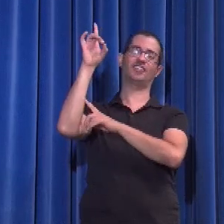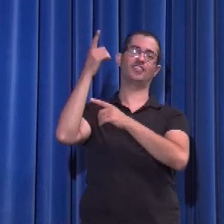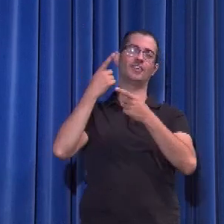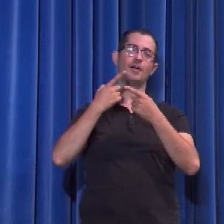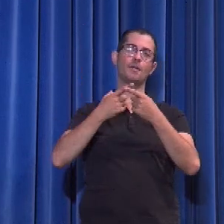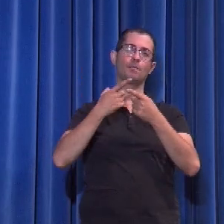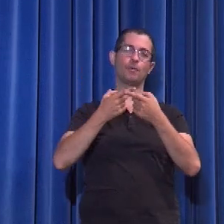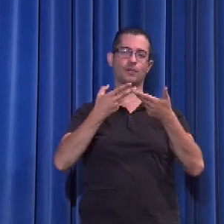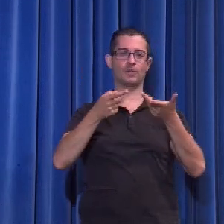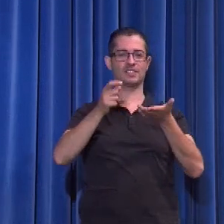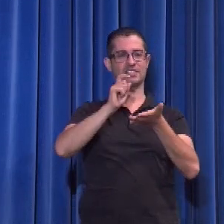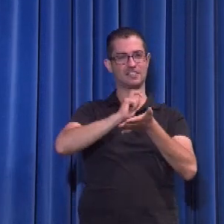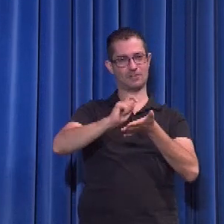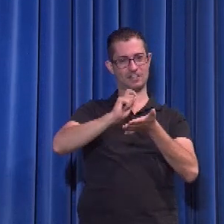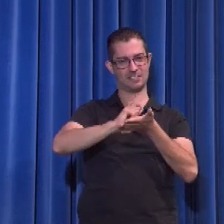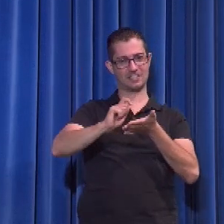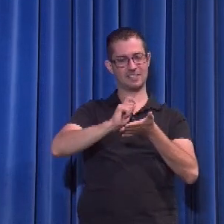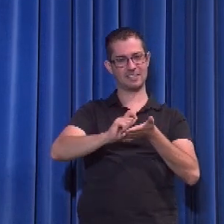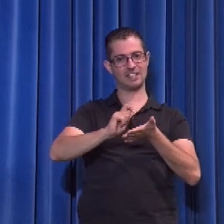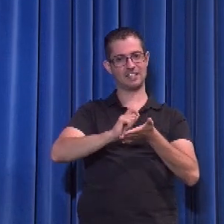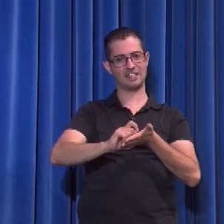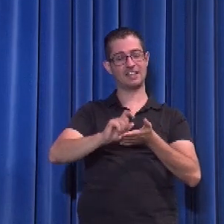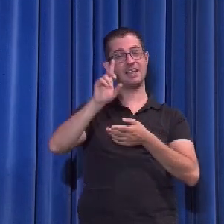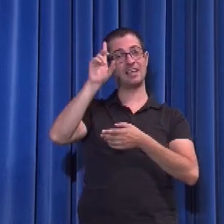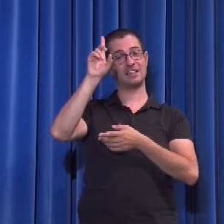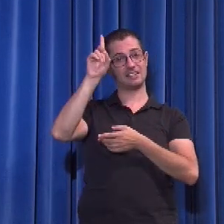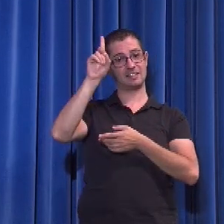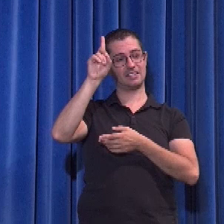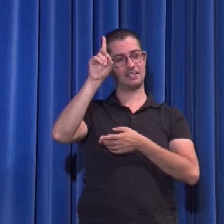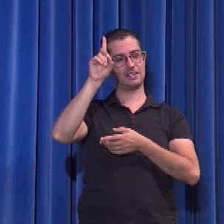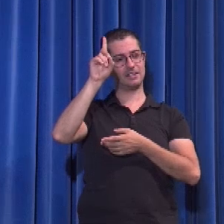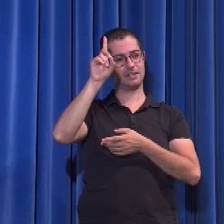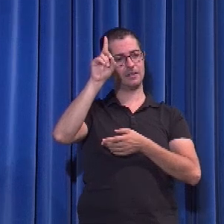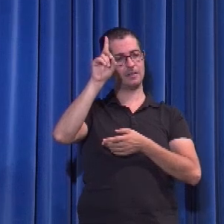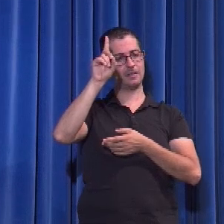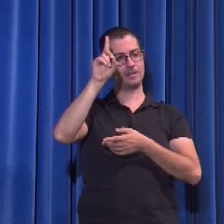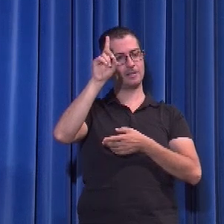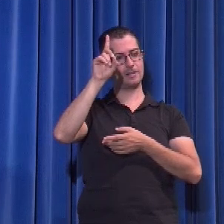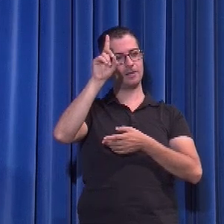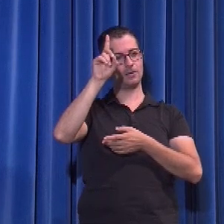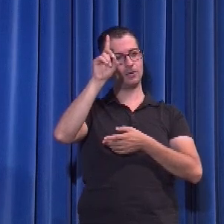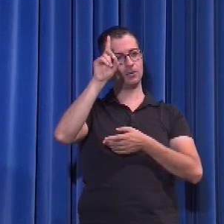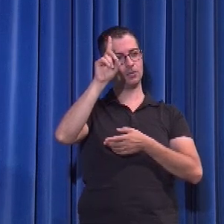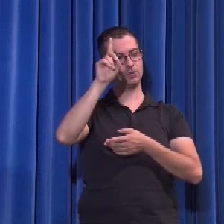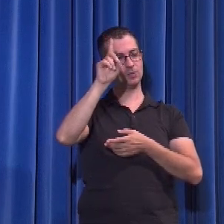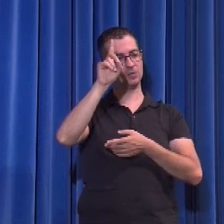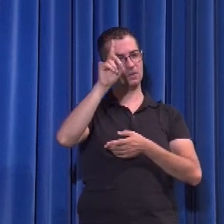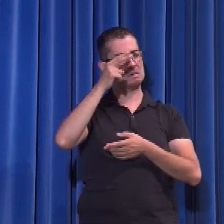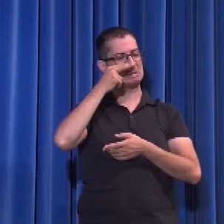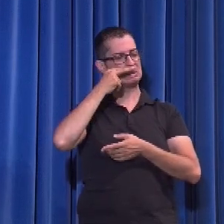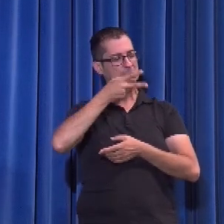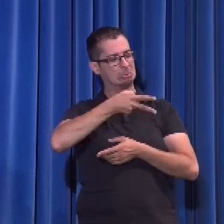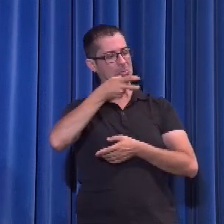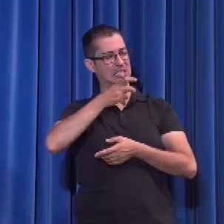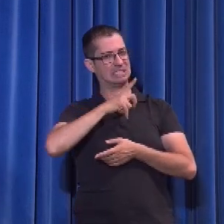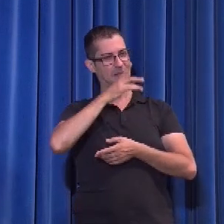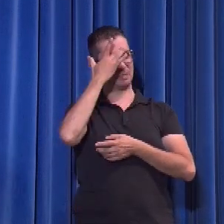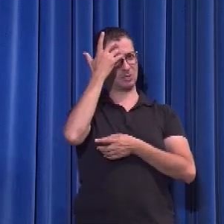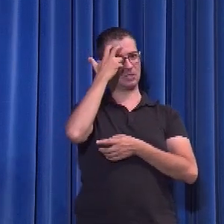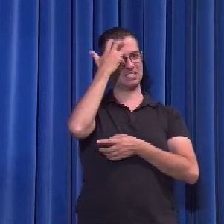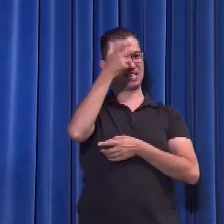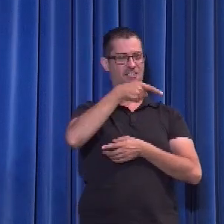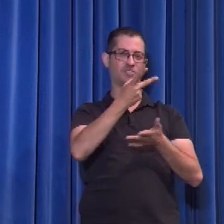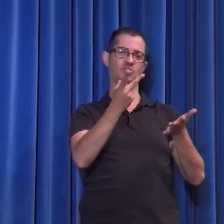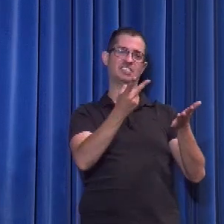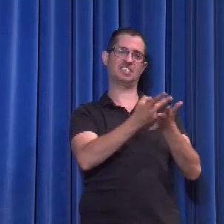está escrito: Ele apanha os sábios na própria astúcia deles. E outra vez, o